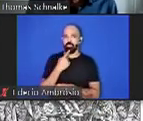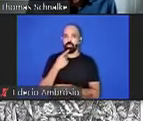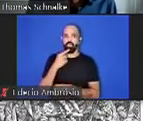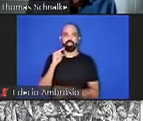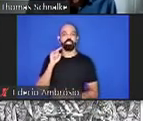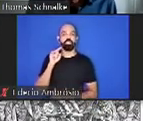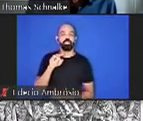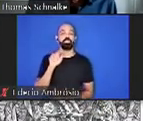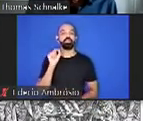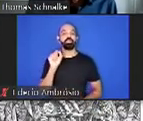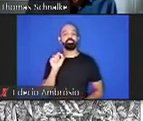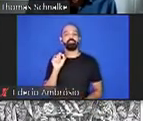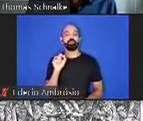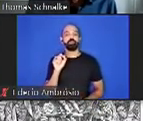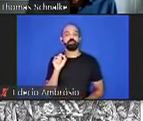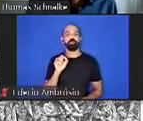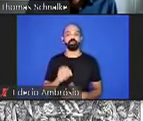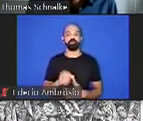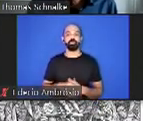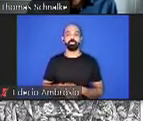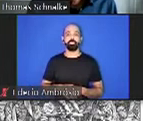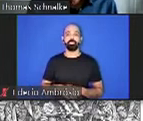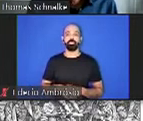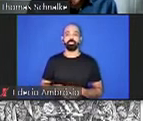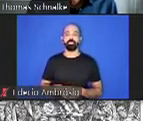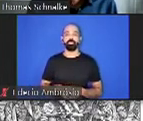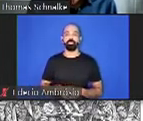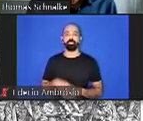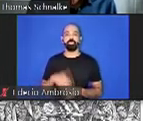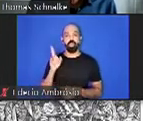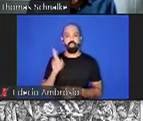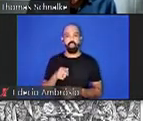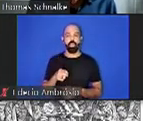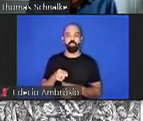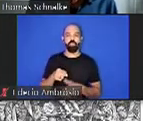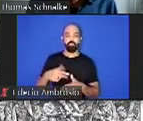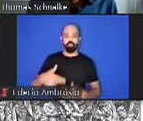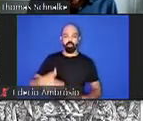é uma dissecção pós-mortem,